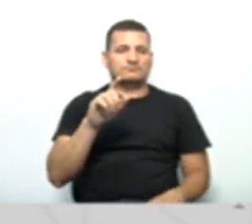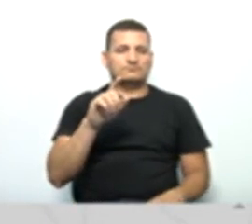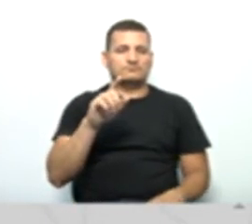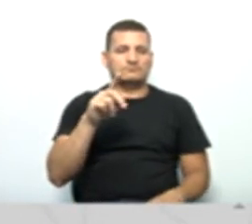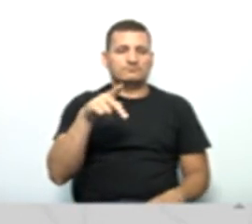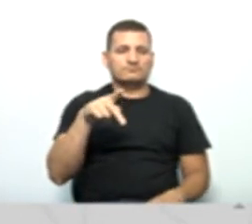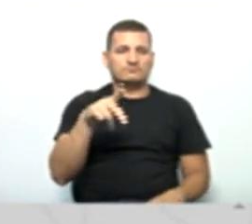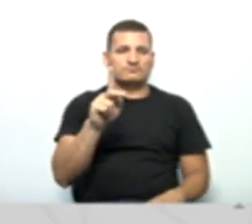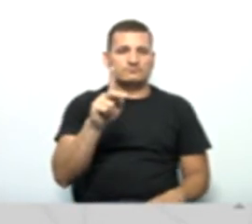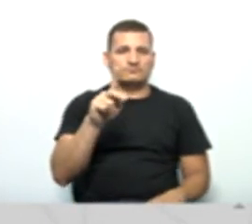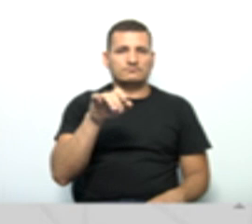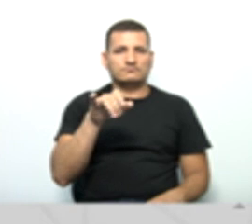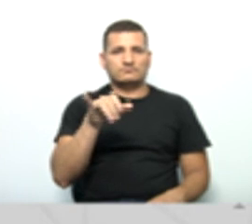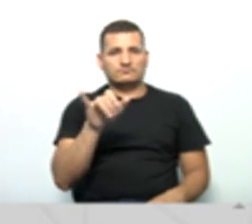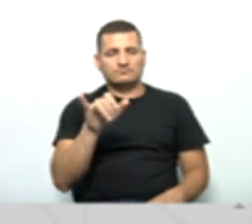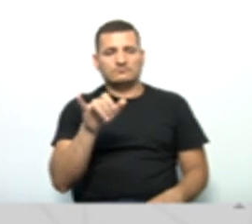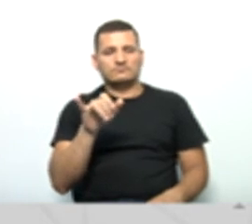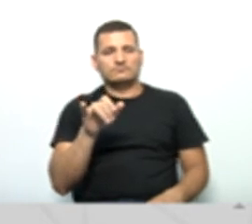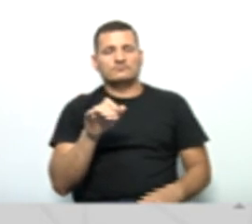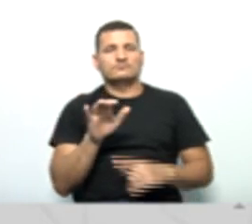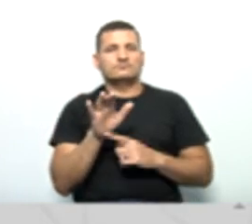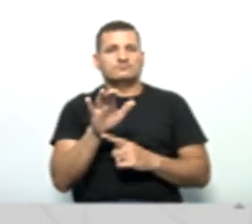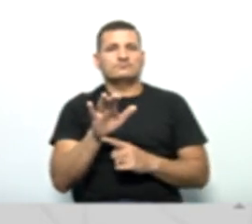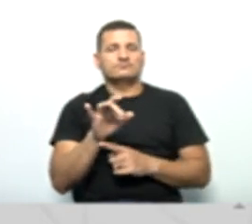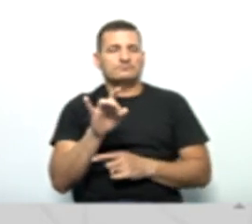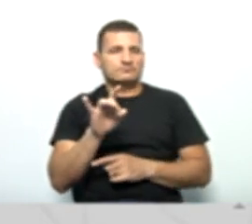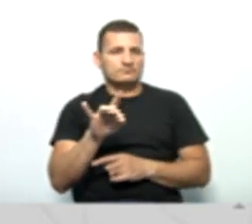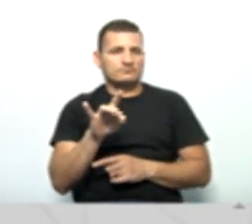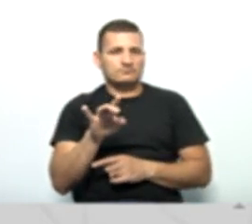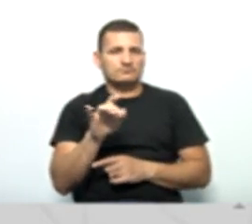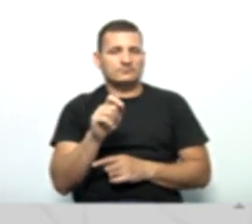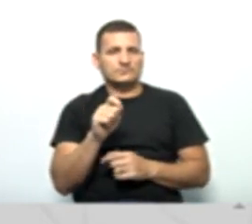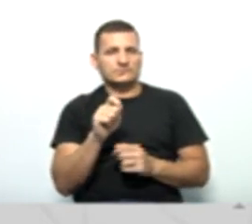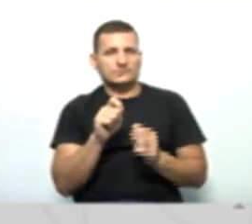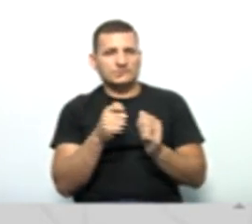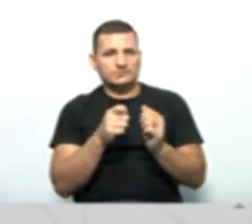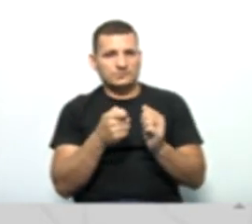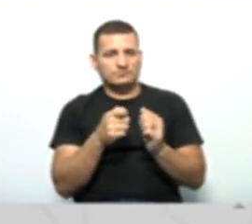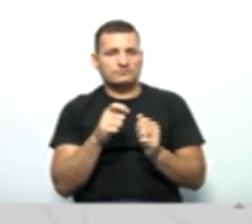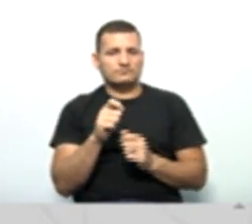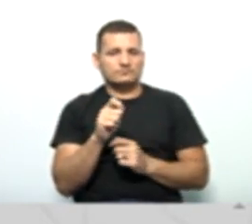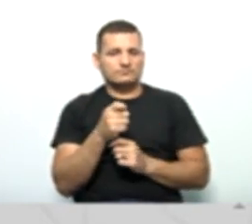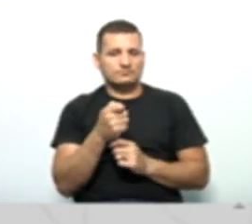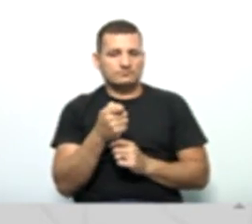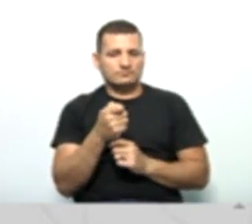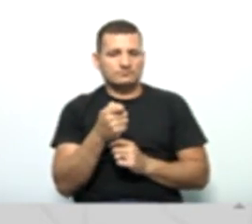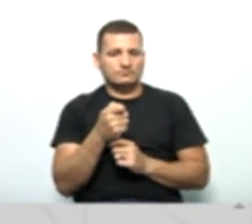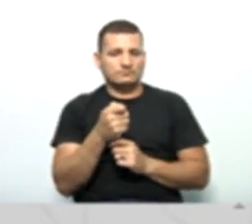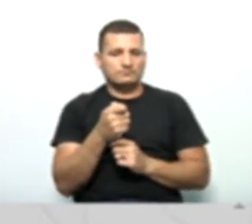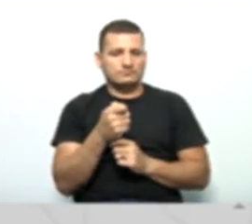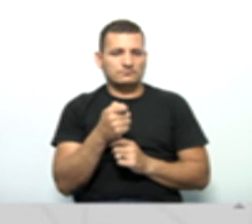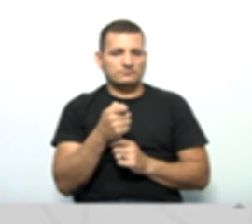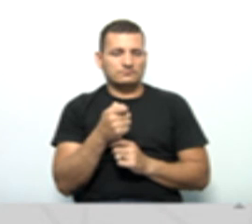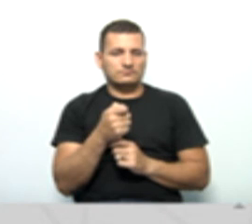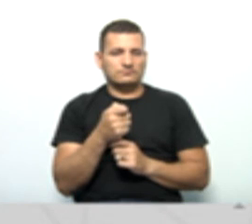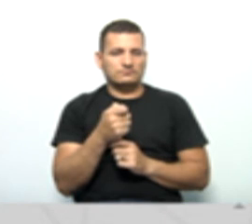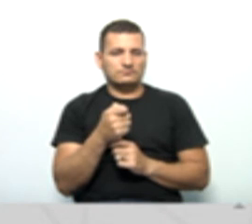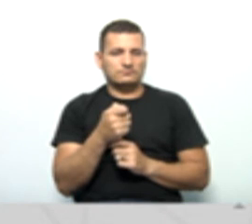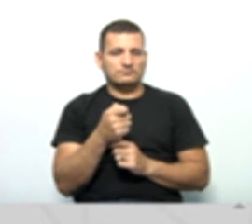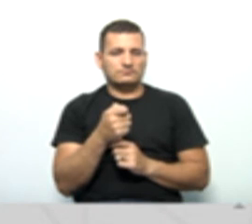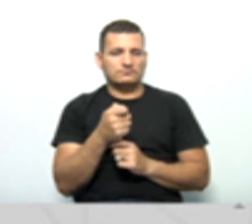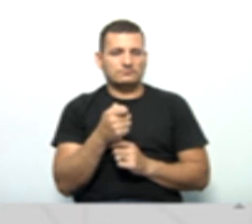aqui mostra somente a chave. Enquanto o key mostra a chave, o value mostra só o valor,